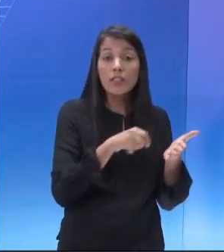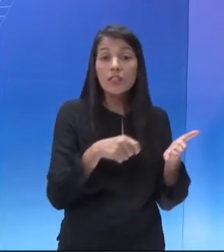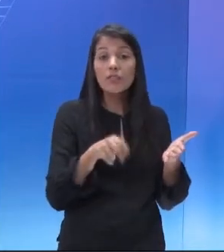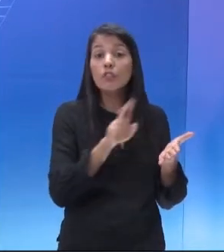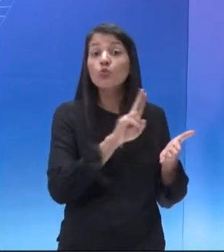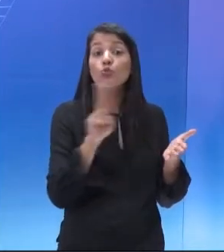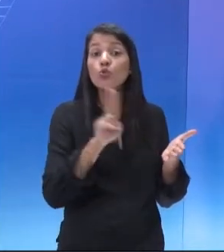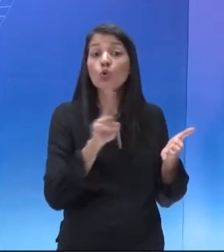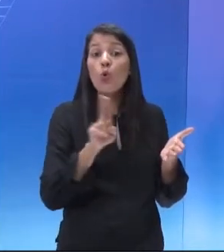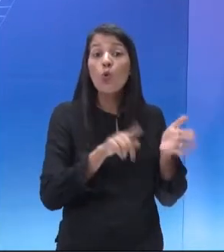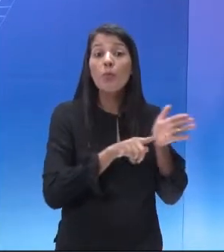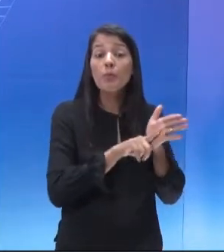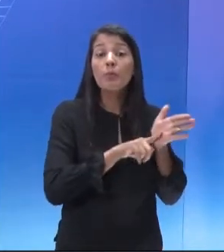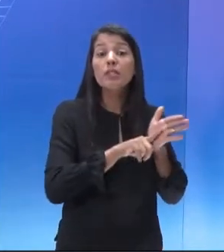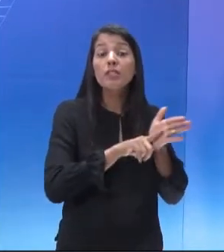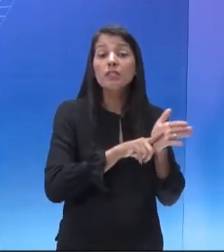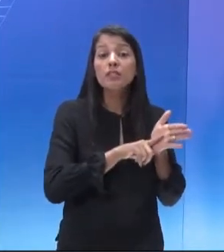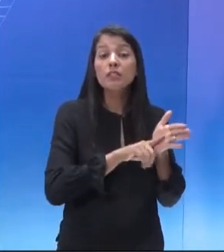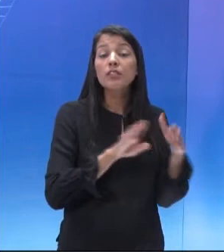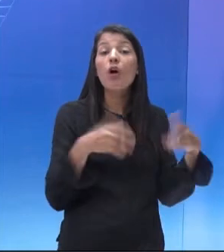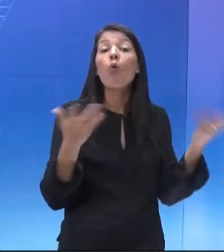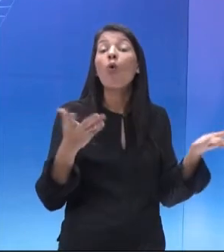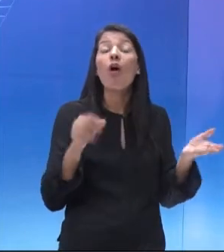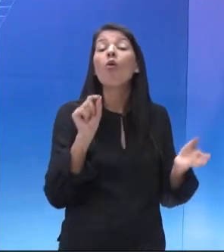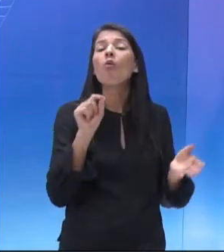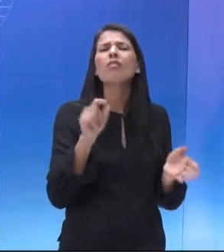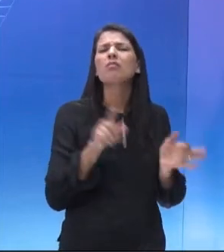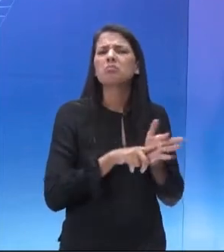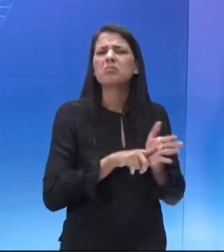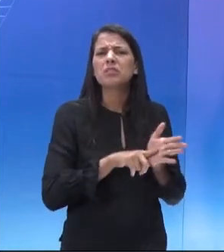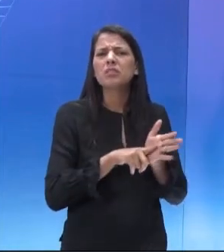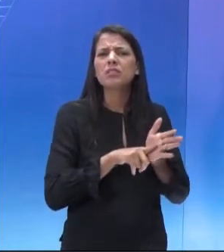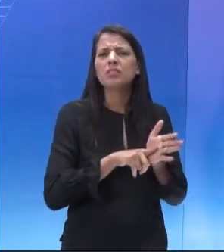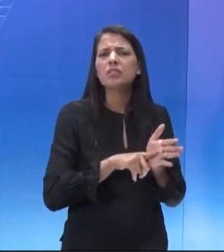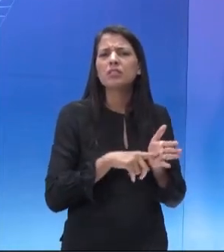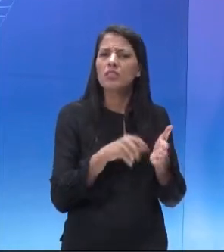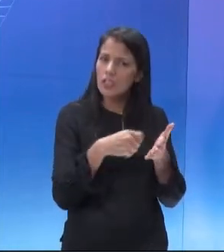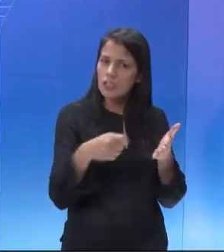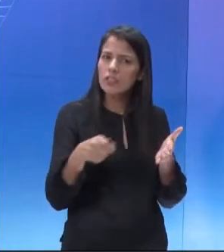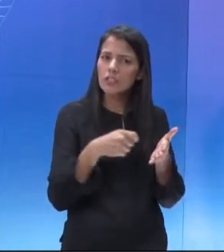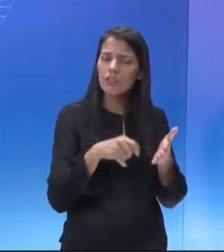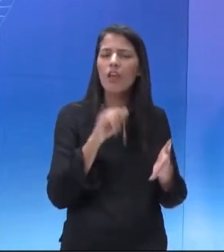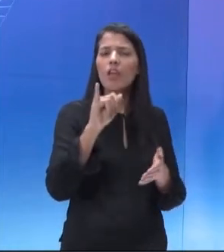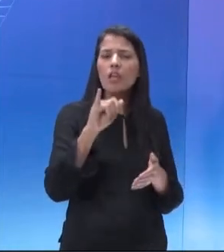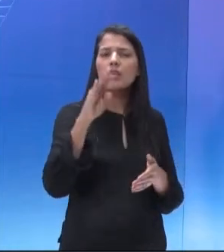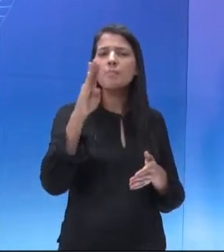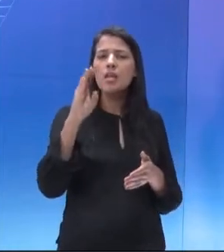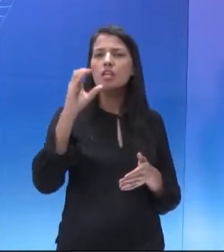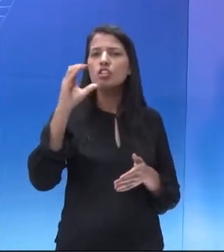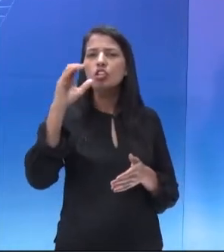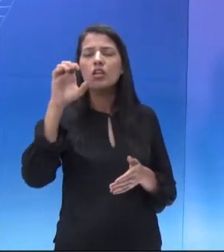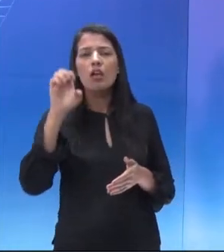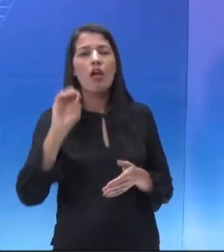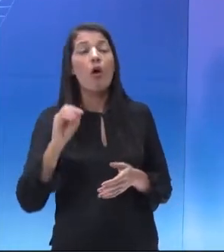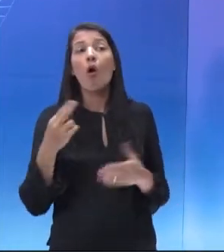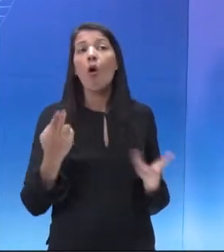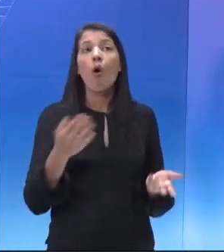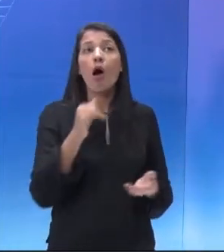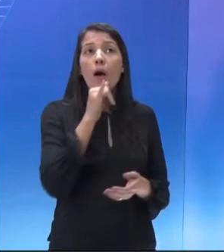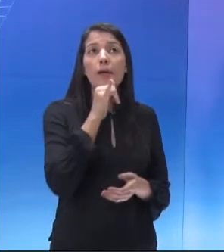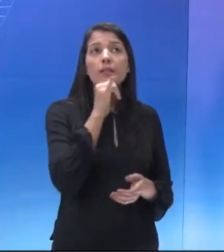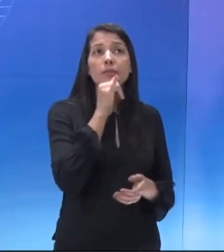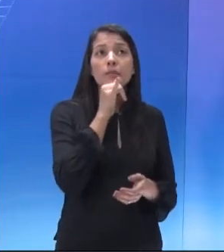é o quê? Instituto Brasileiro de Geografia e Estatística. Uma pesquisa do IBOP. Você lança a